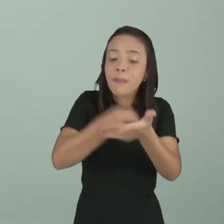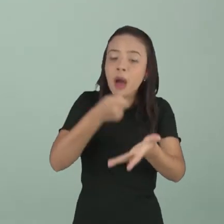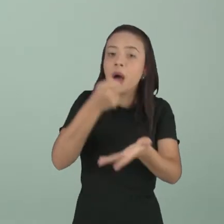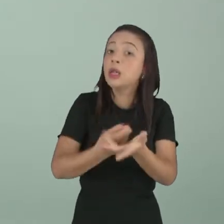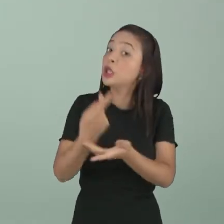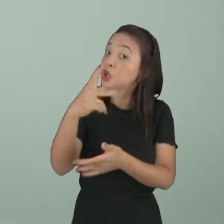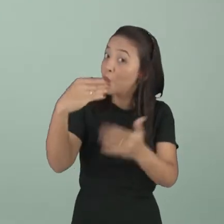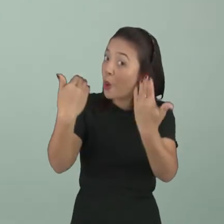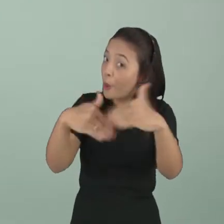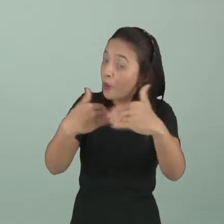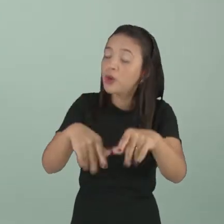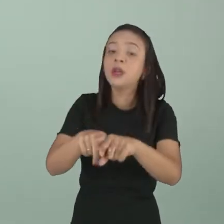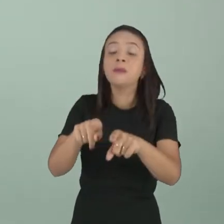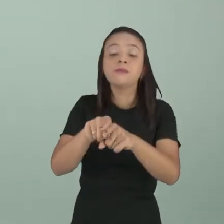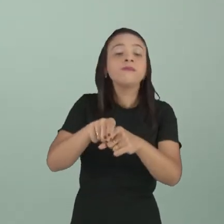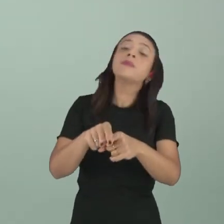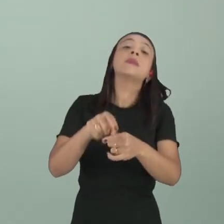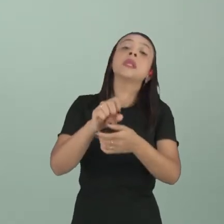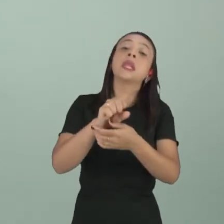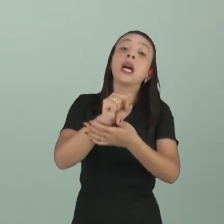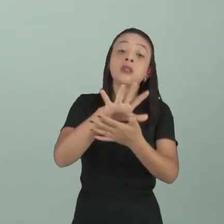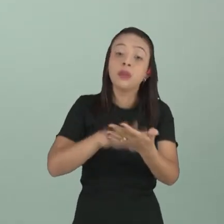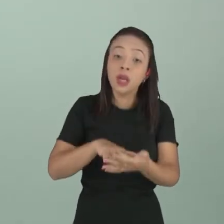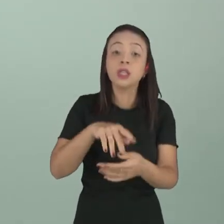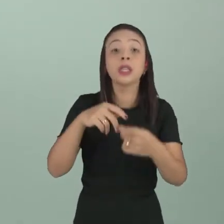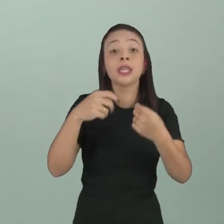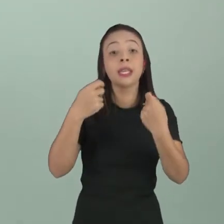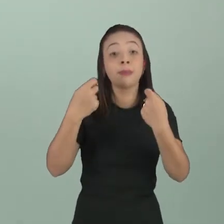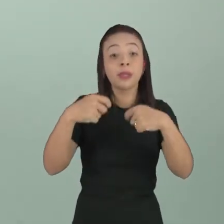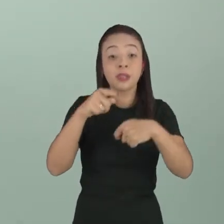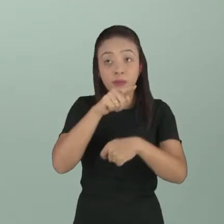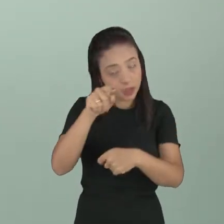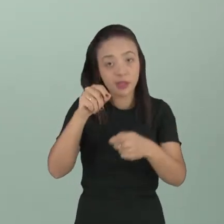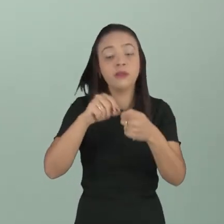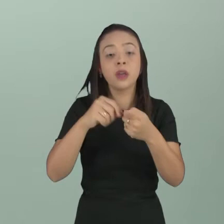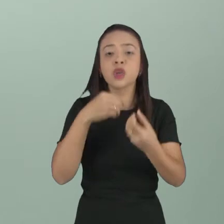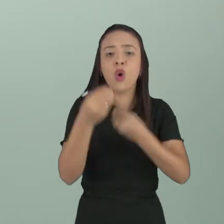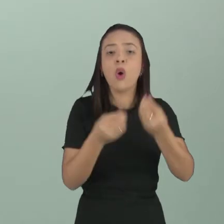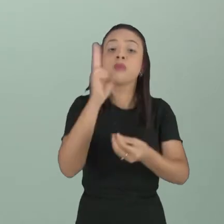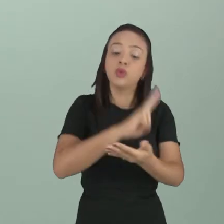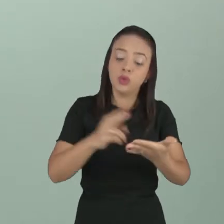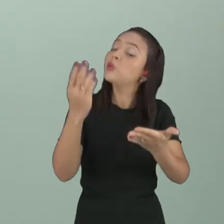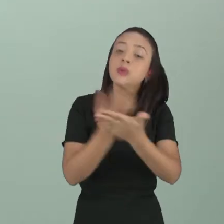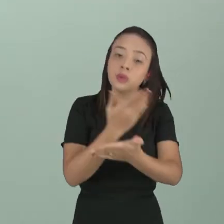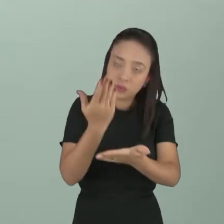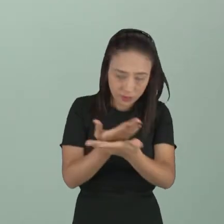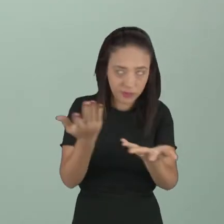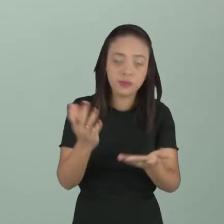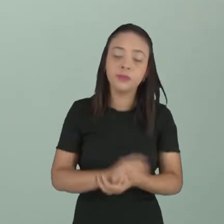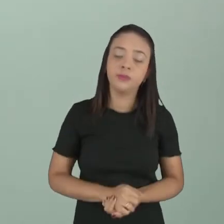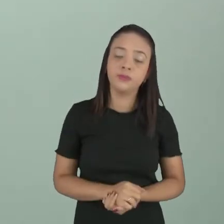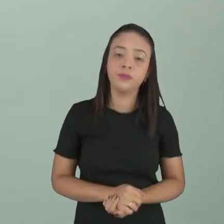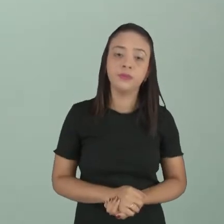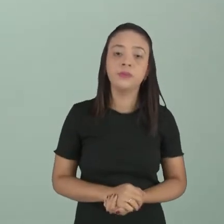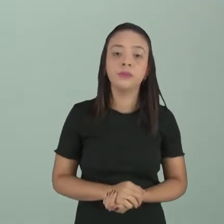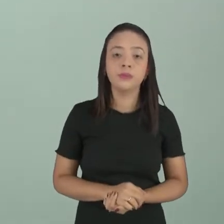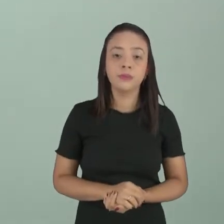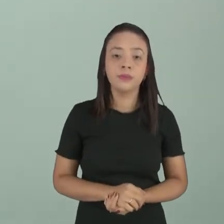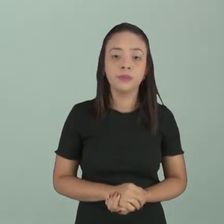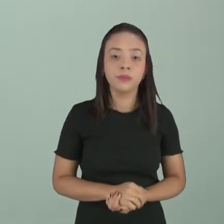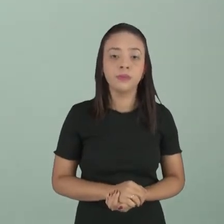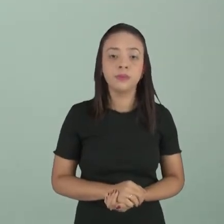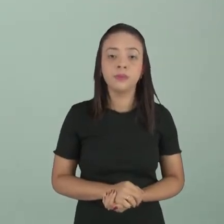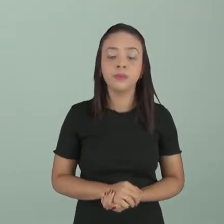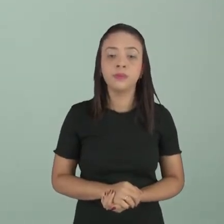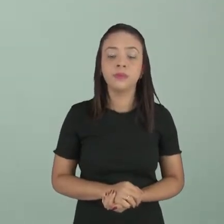sua avaliação no exercício que ele promove que você faça através do livro didático por meio do livro didático Tá